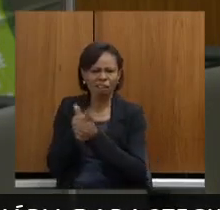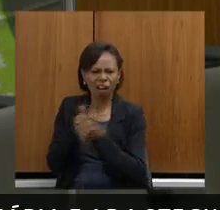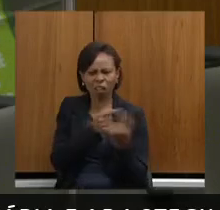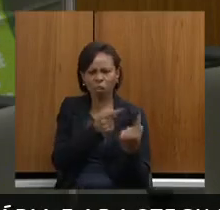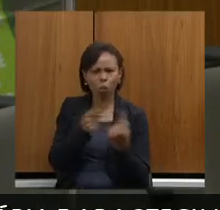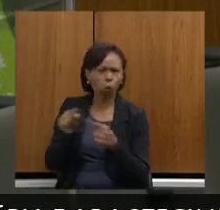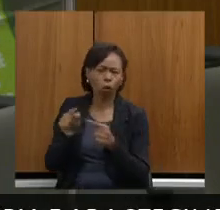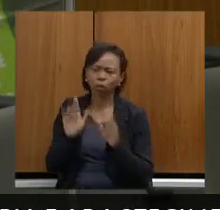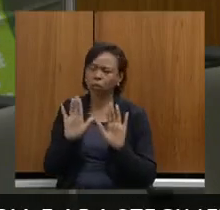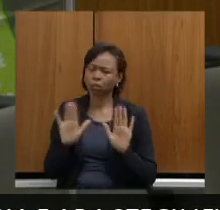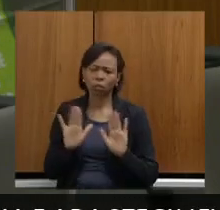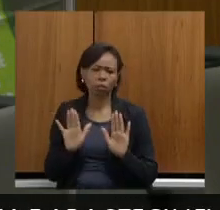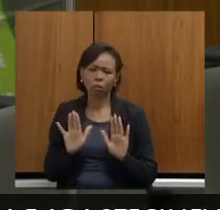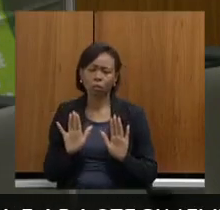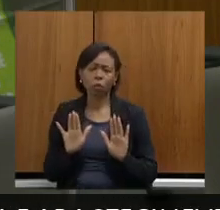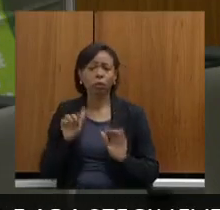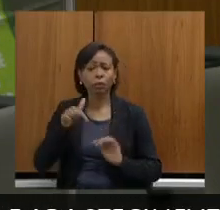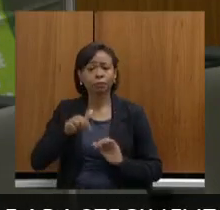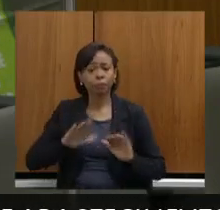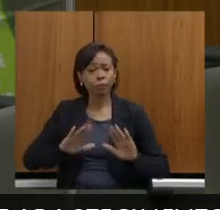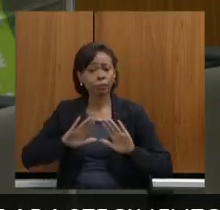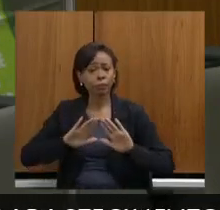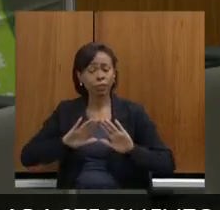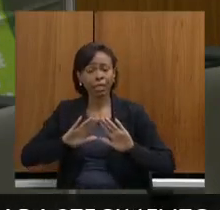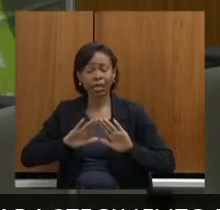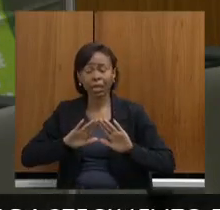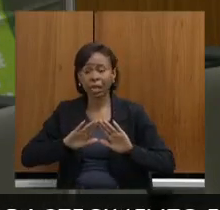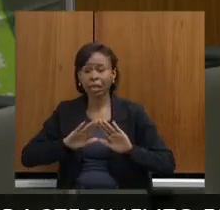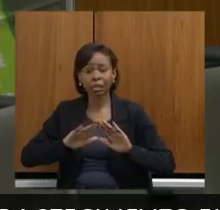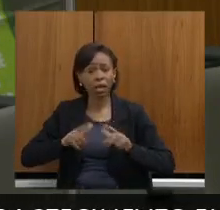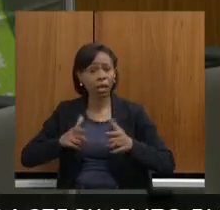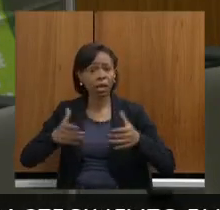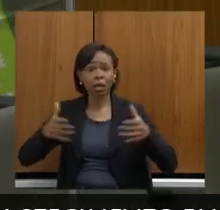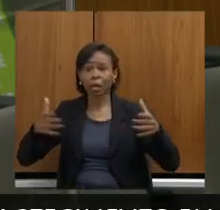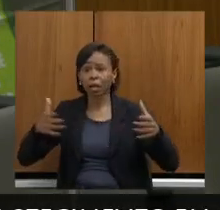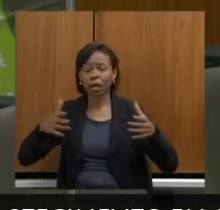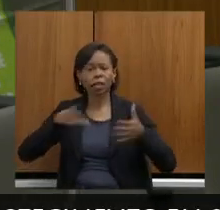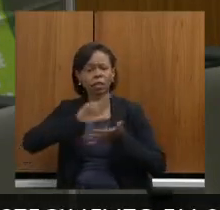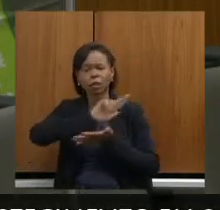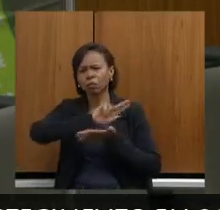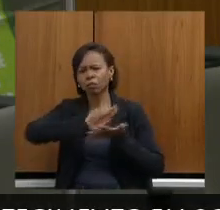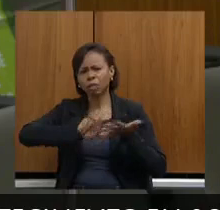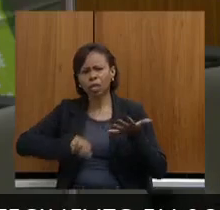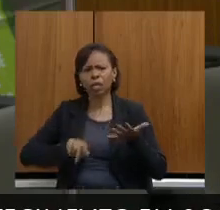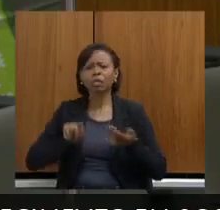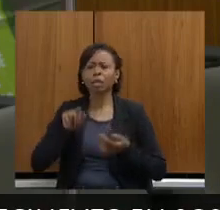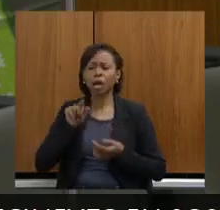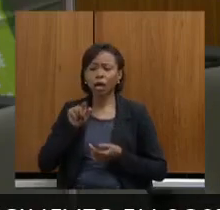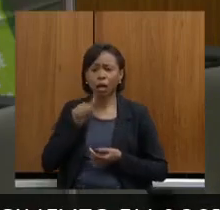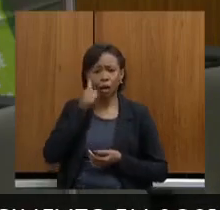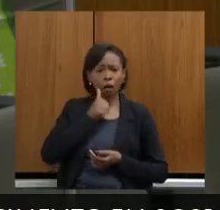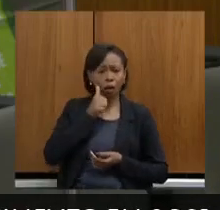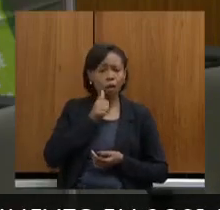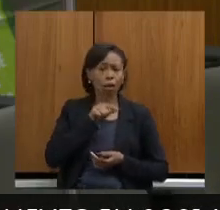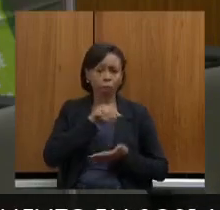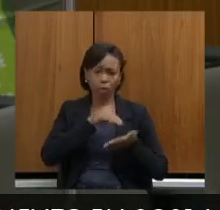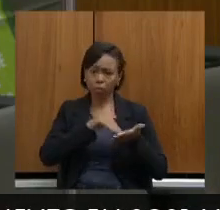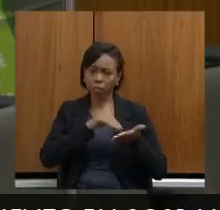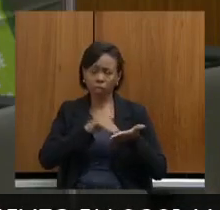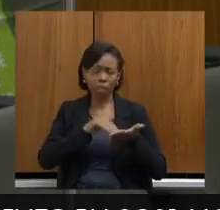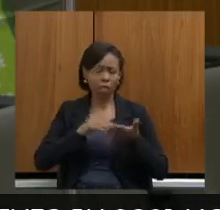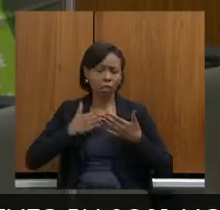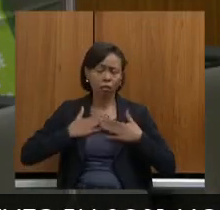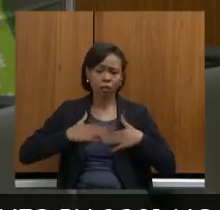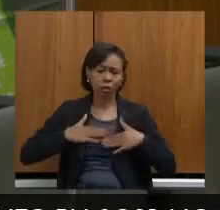a vossa eles ou a quem quer que seja essa é uma casa Ampla plural a secretária tá super bem ali Tô vendo que ela tá confortável